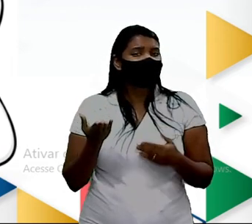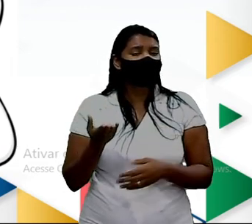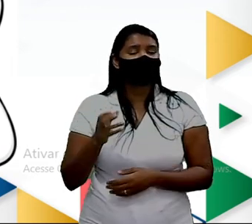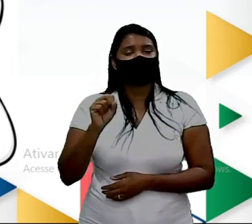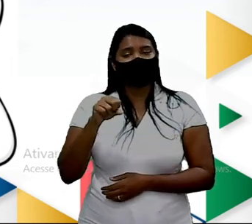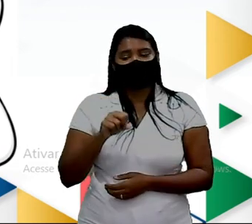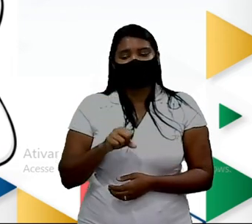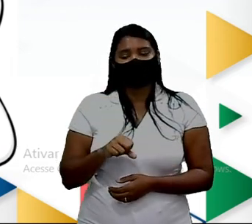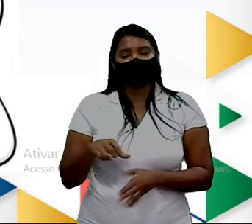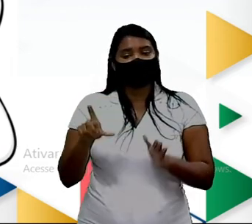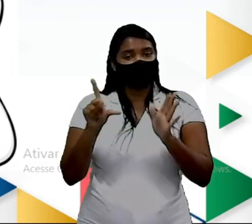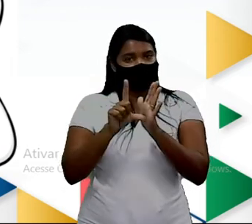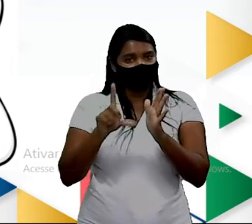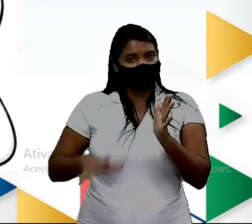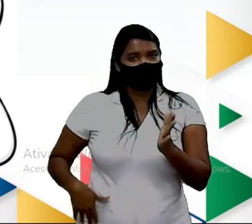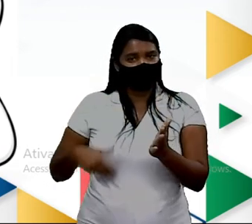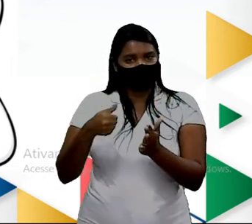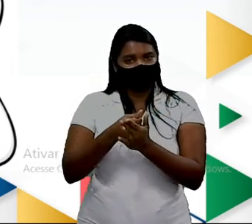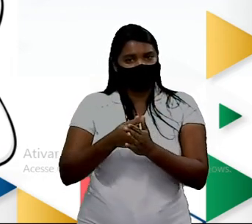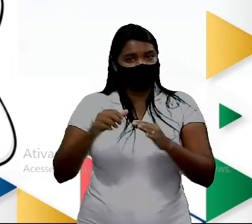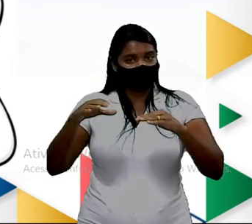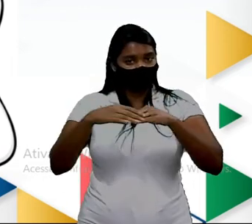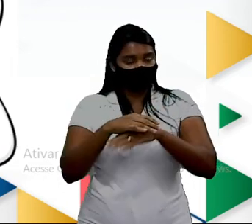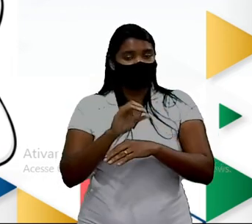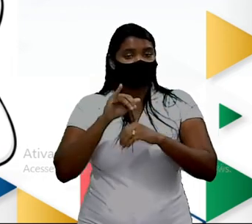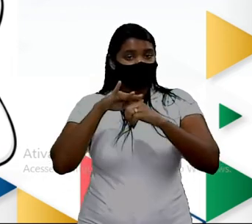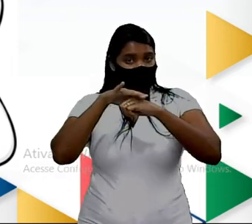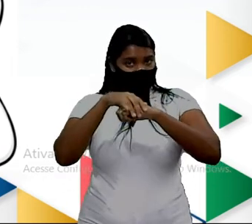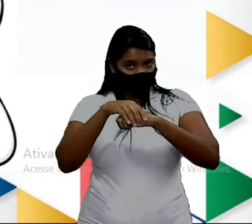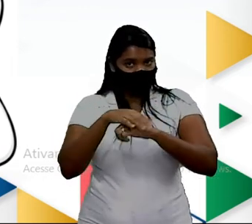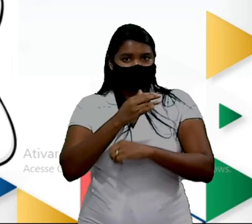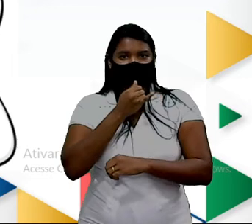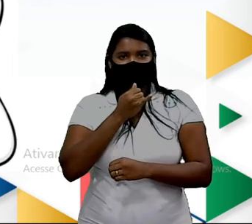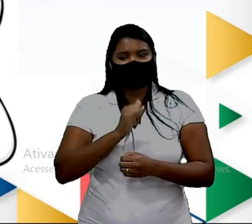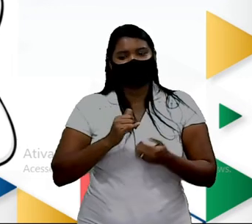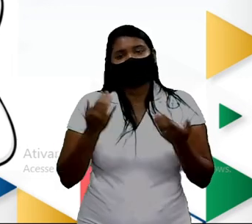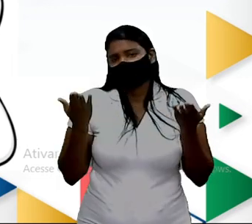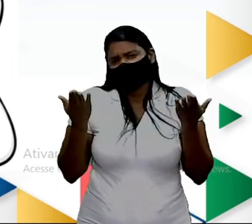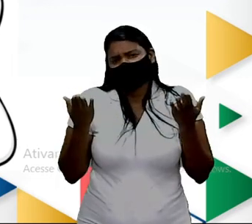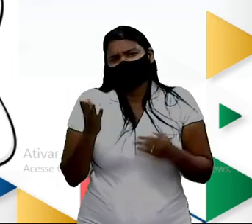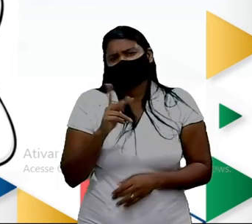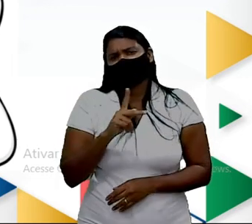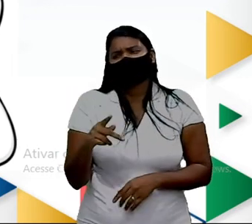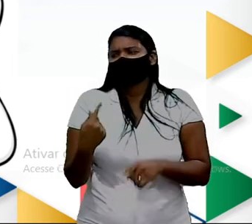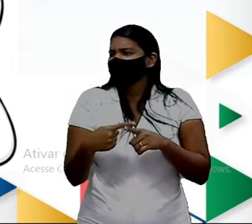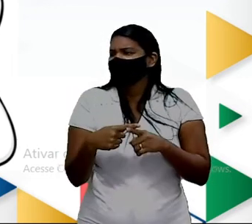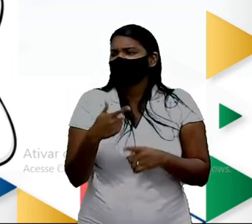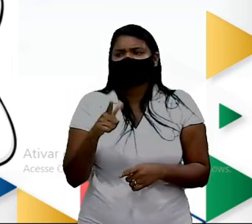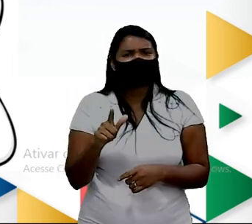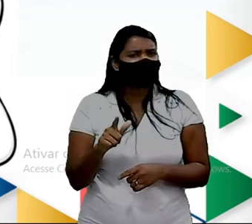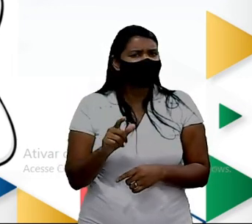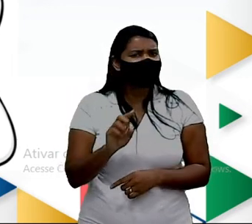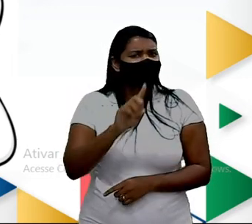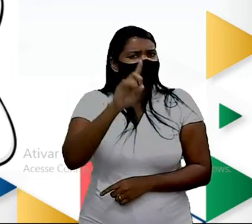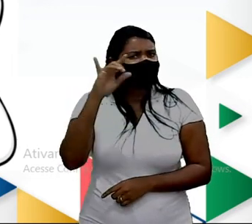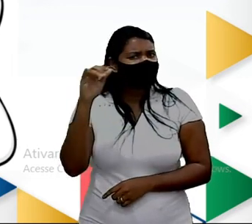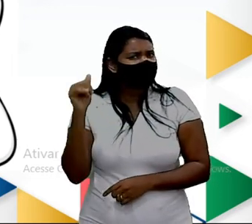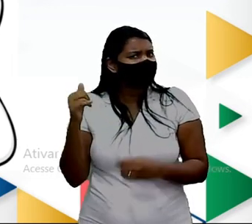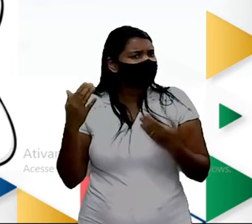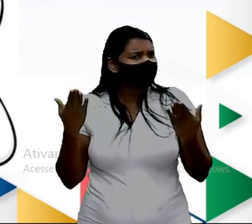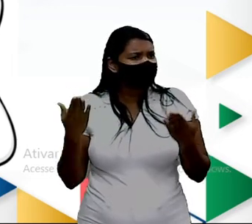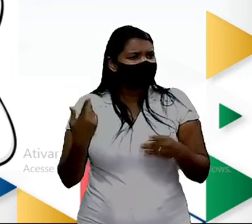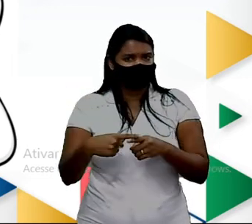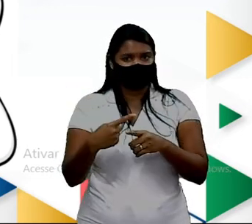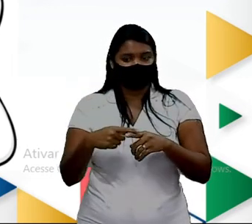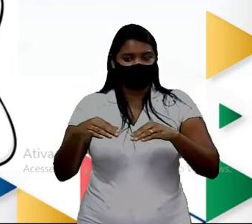a uma loja comprar sapato à noite, né? Professor, por que não pode comprar durante o dia? Porque à